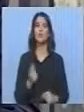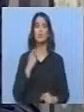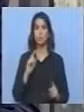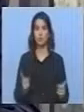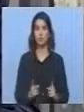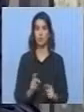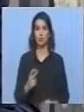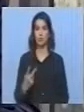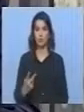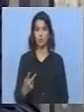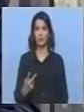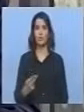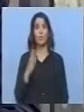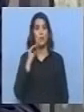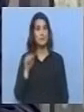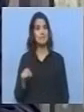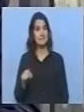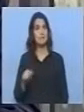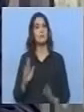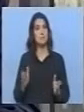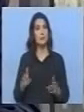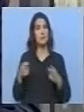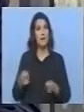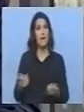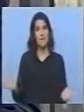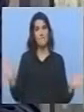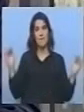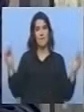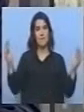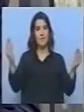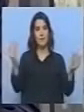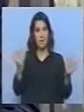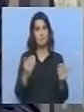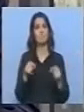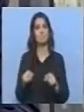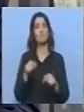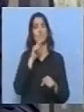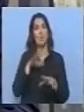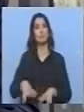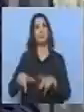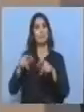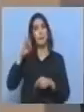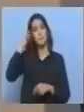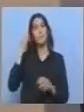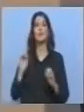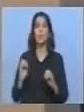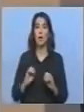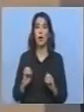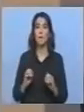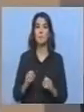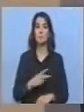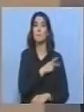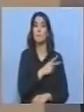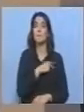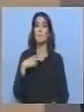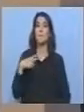duração, 2 anos. Eu julgo que é aí que há que apostar e é aí que temos a grande margem de progresso, sem prejuízo de que as